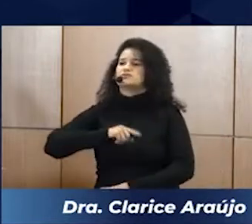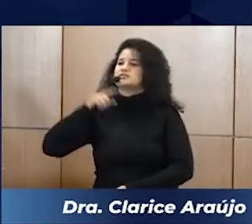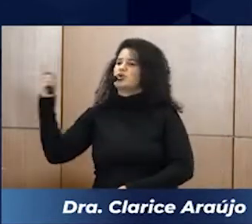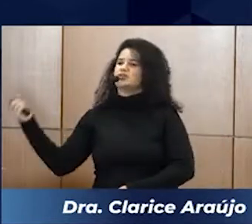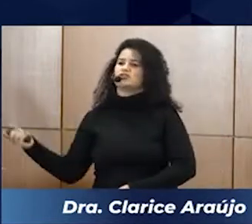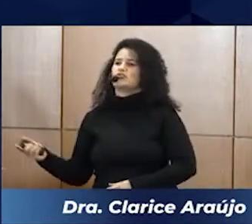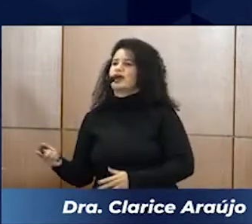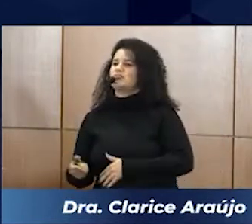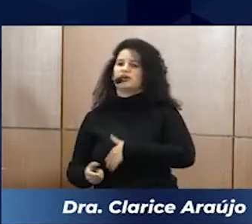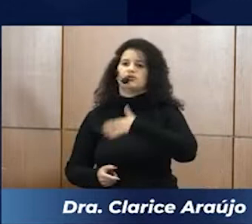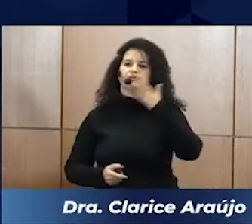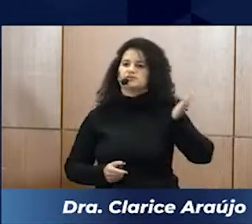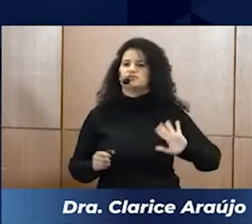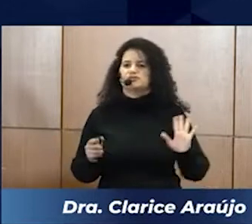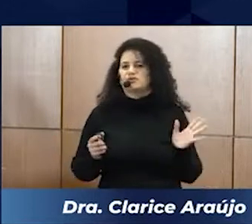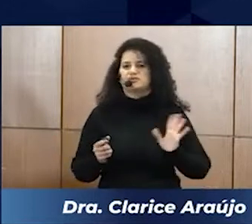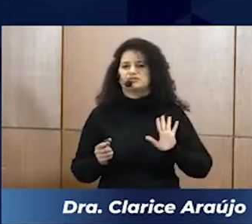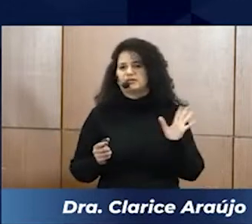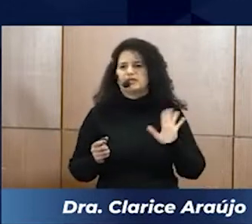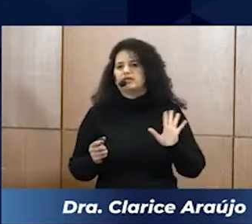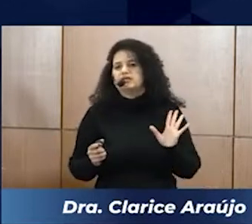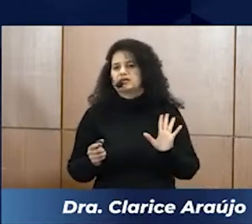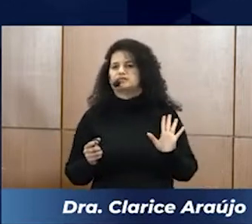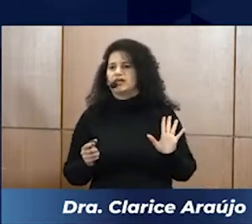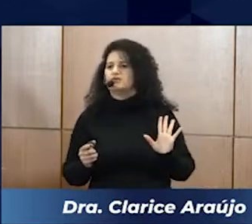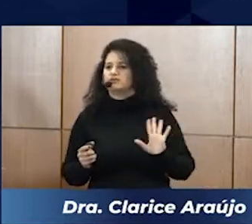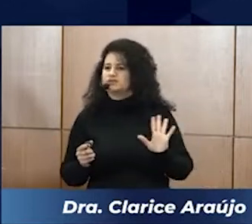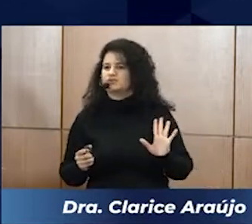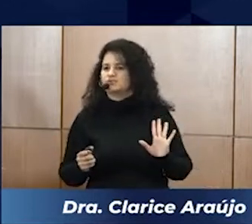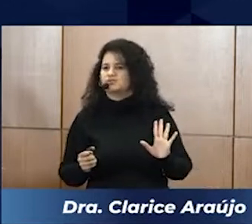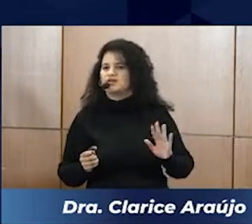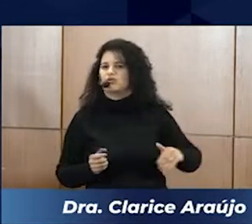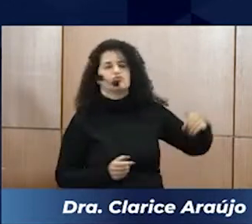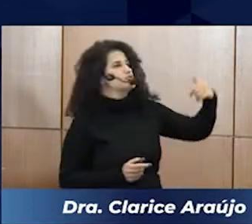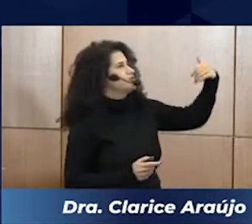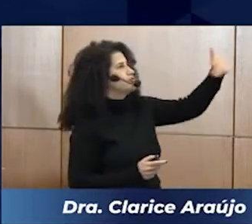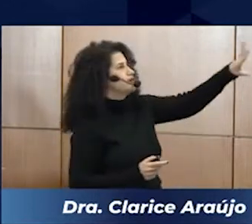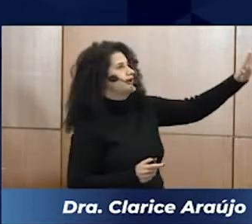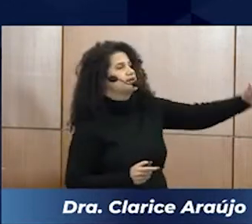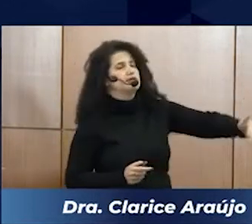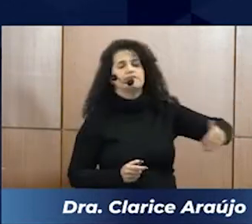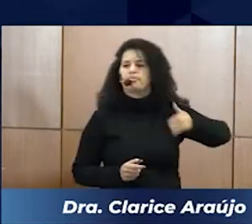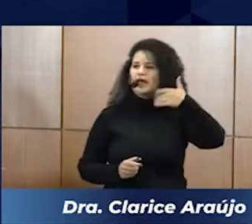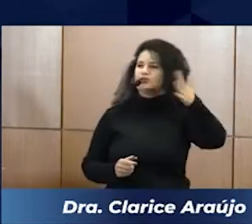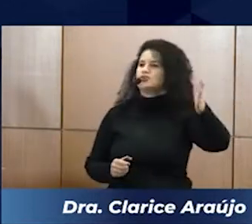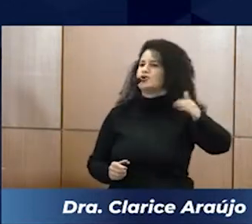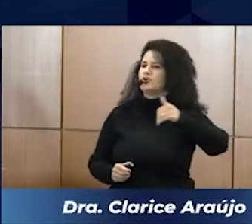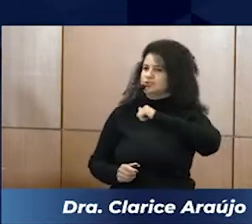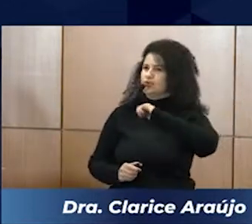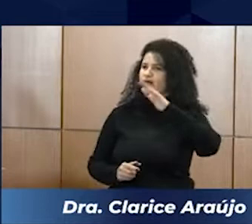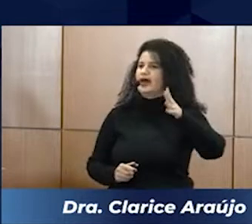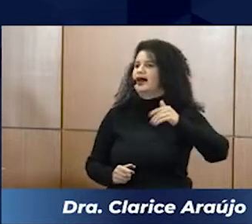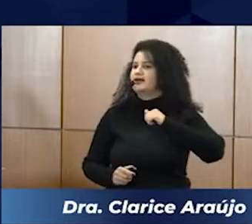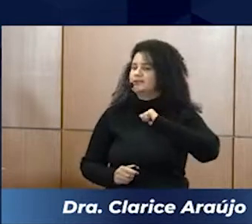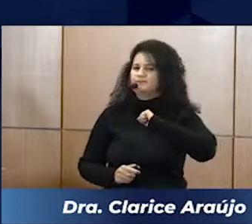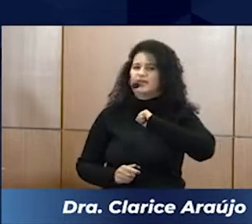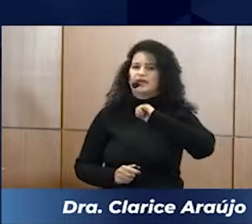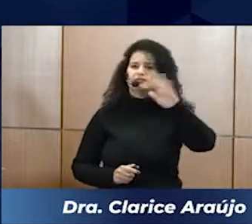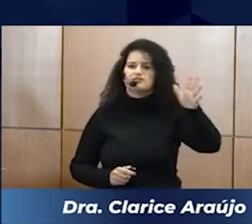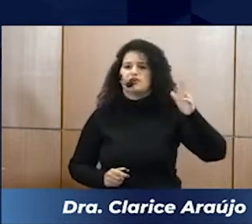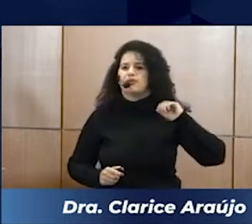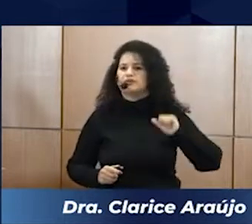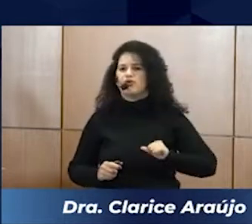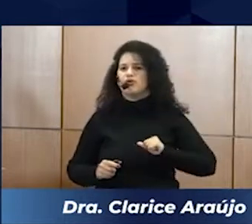Isso aí vocês podem jogar para outras condições clínicas, né? Outras condições de saúde. Podia colocar aqui artrose, OA,